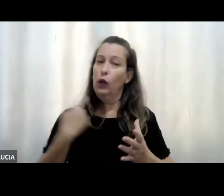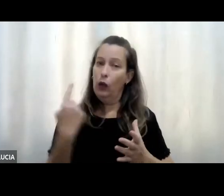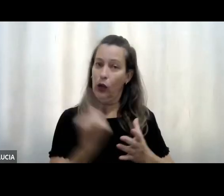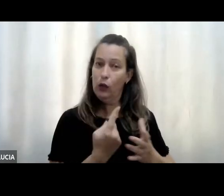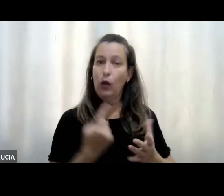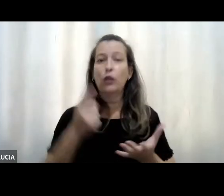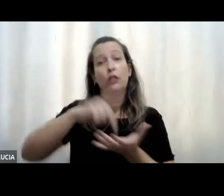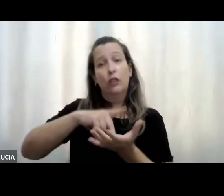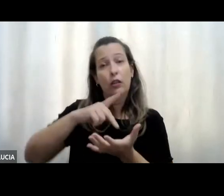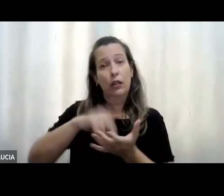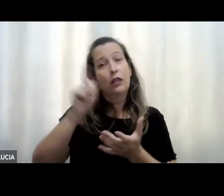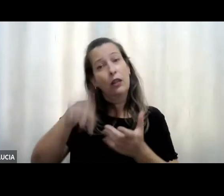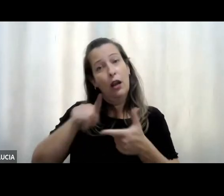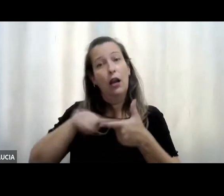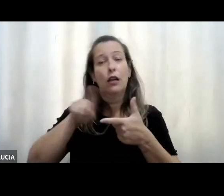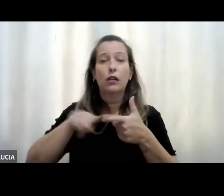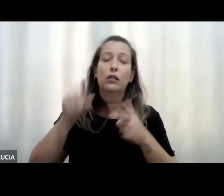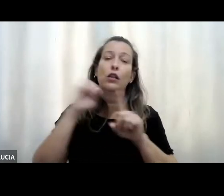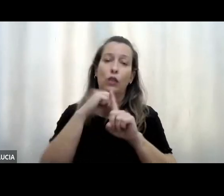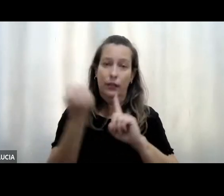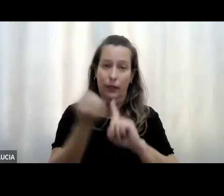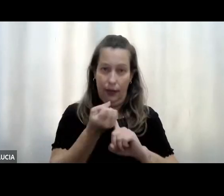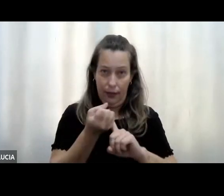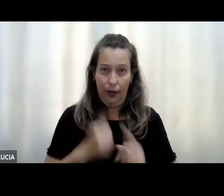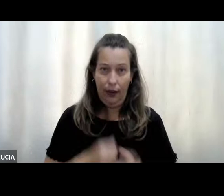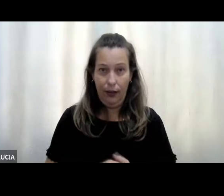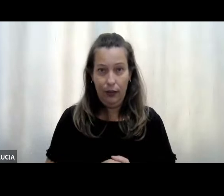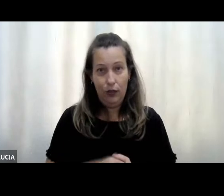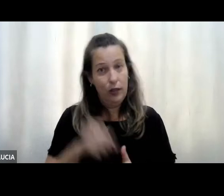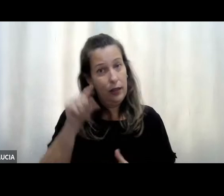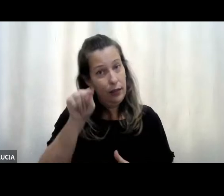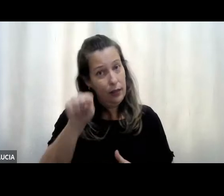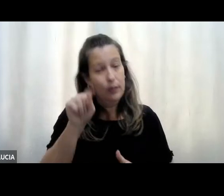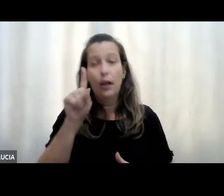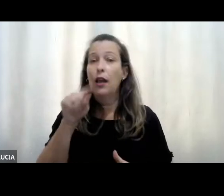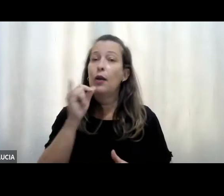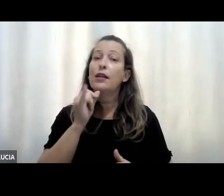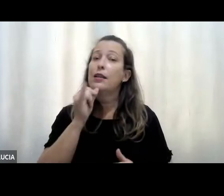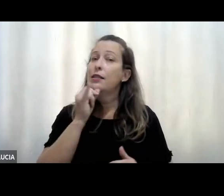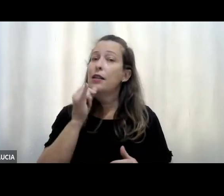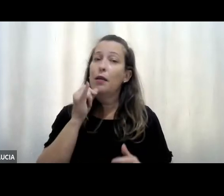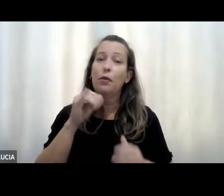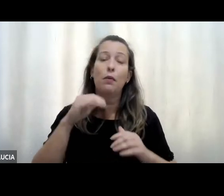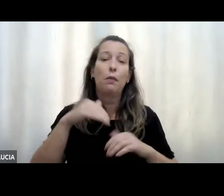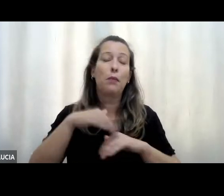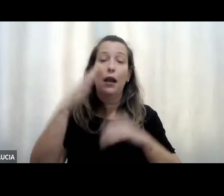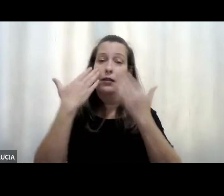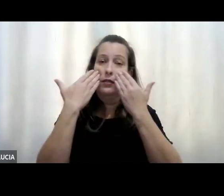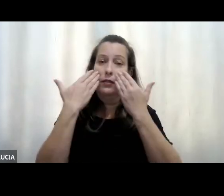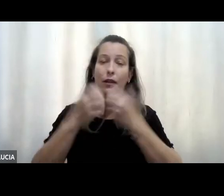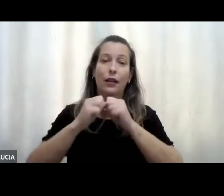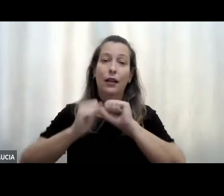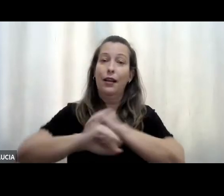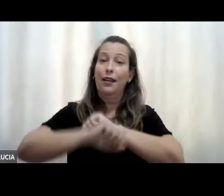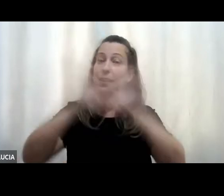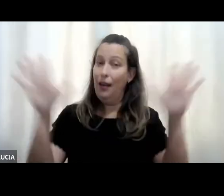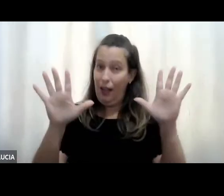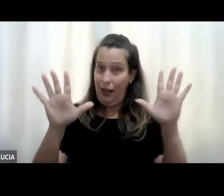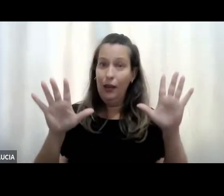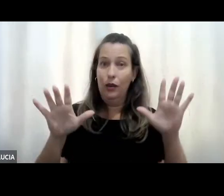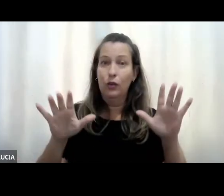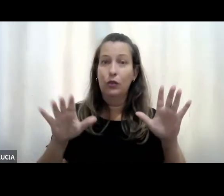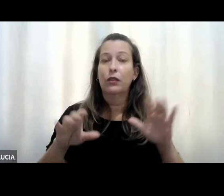na sociedade, né? Eu acho que isso é o exemplo mais cataclísmico, assim. E cataclismo